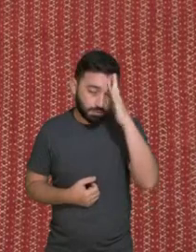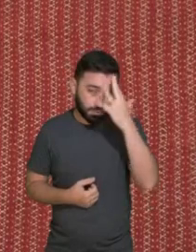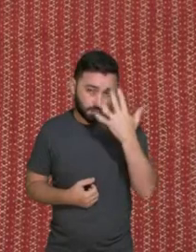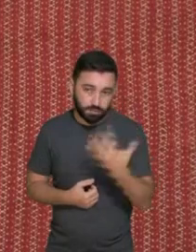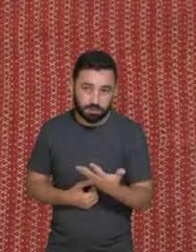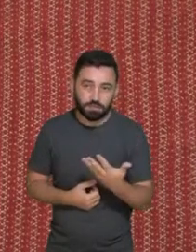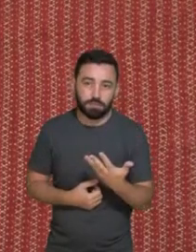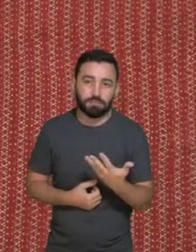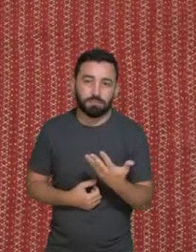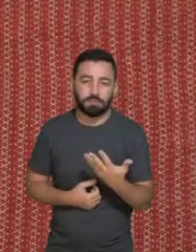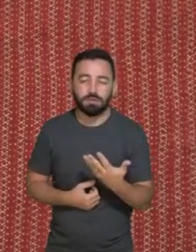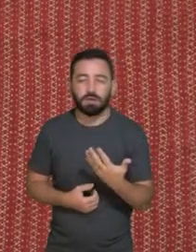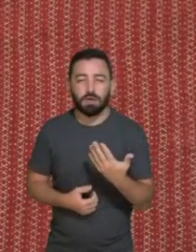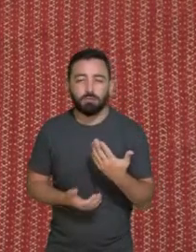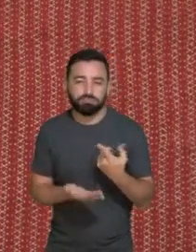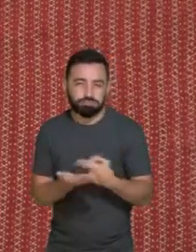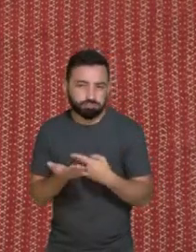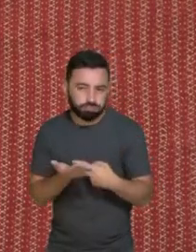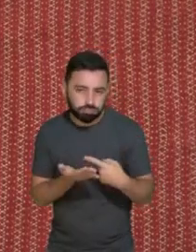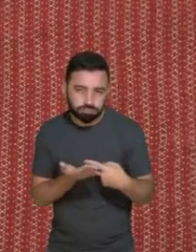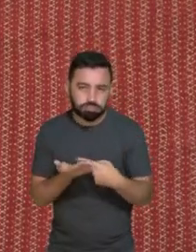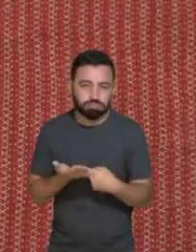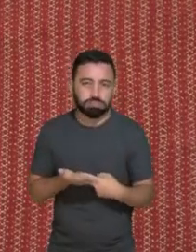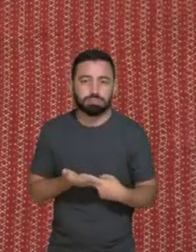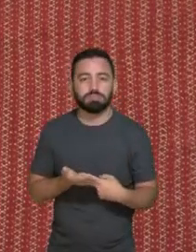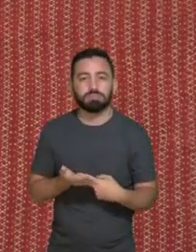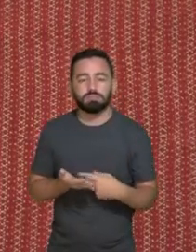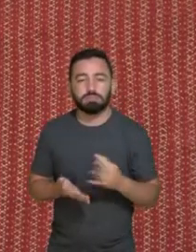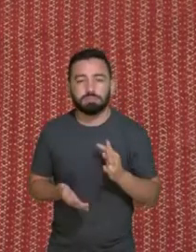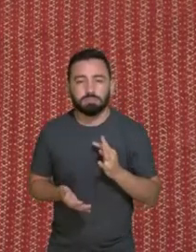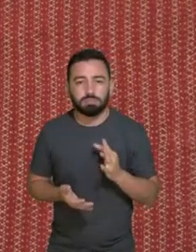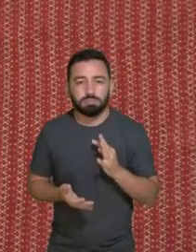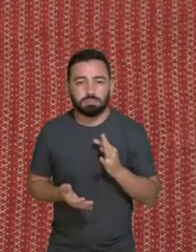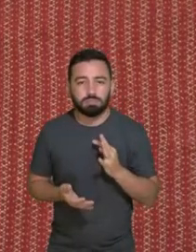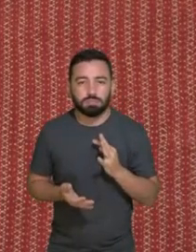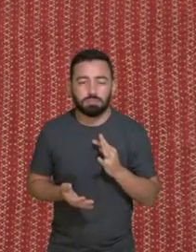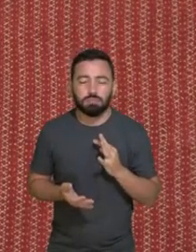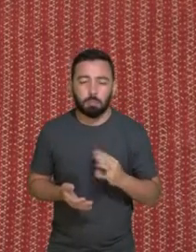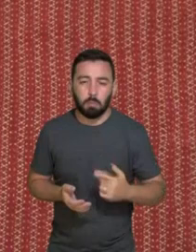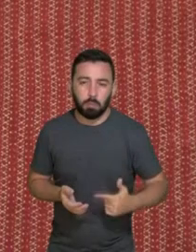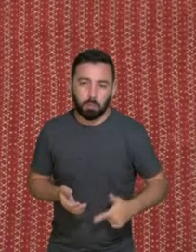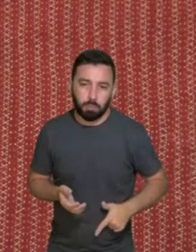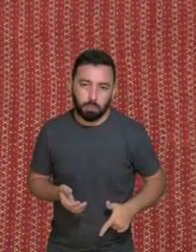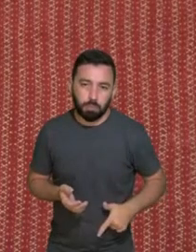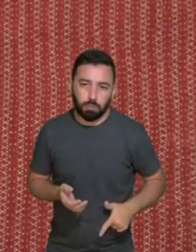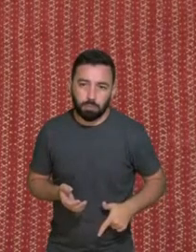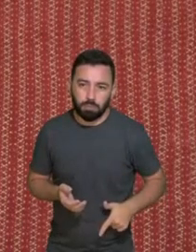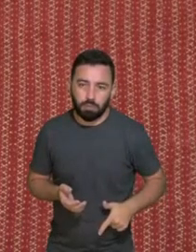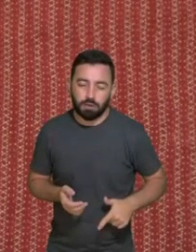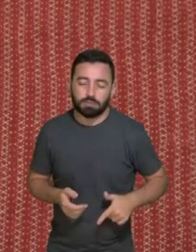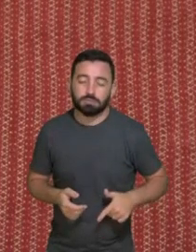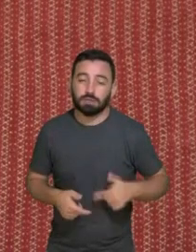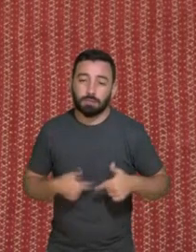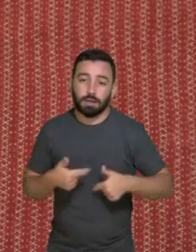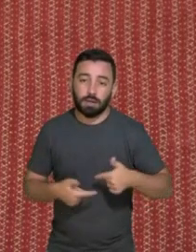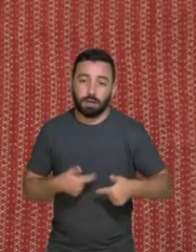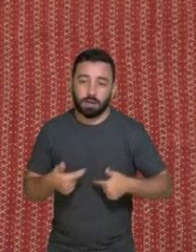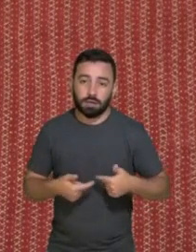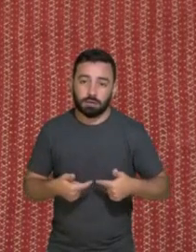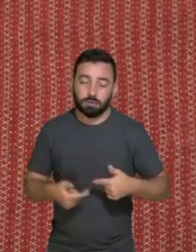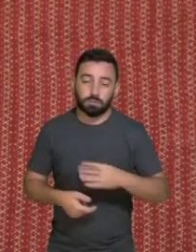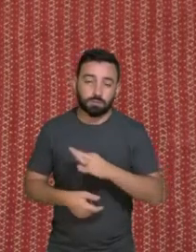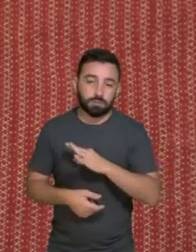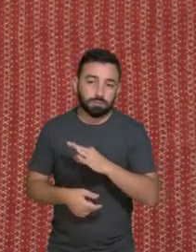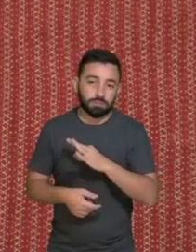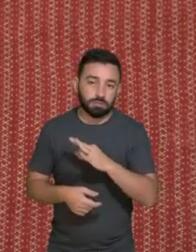acerca dos acordos de cooperação técnica para a concessão de porte de arma funcional para as guardas municipais de Santa Catarina.